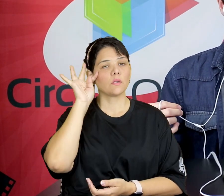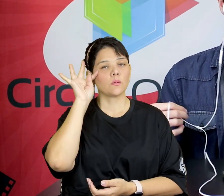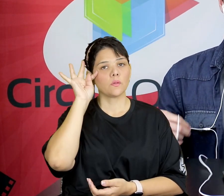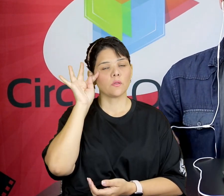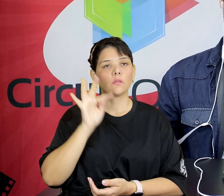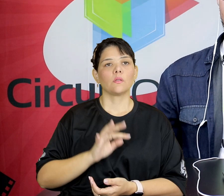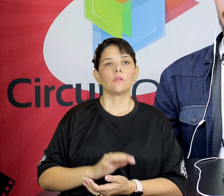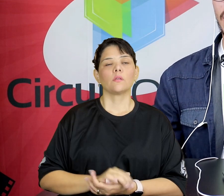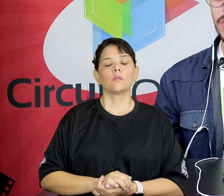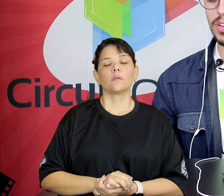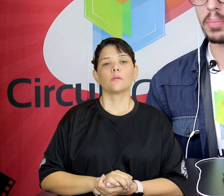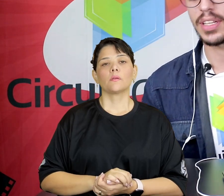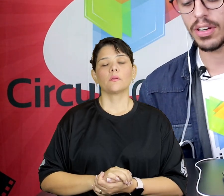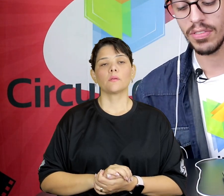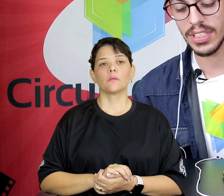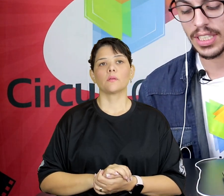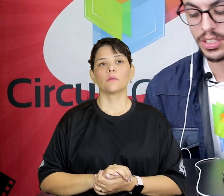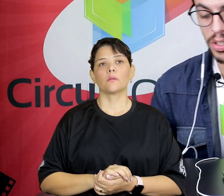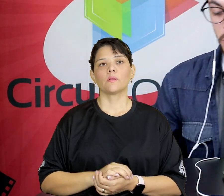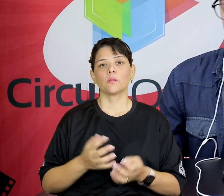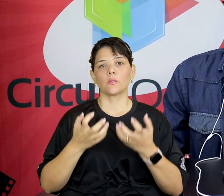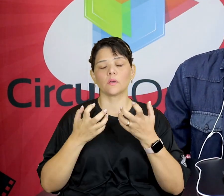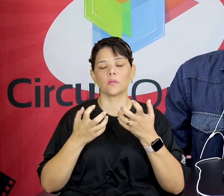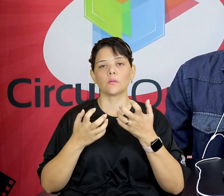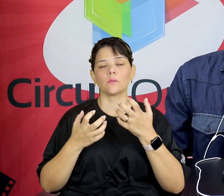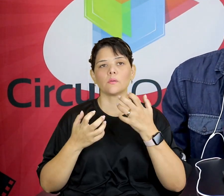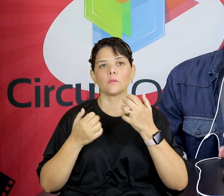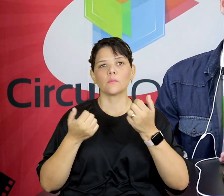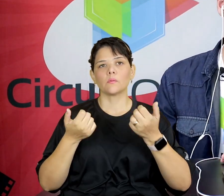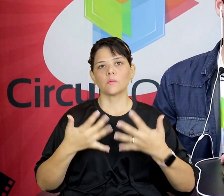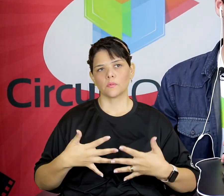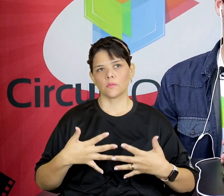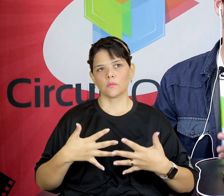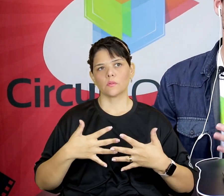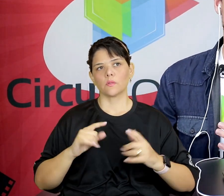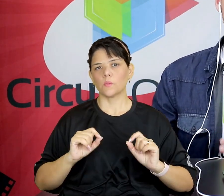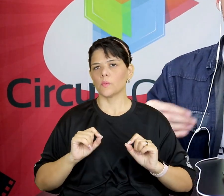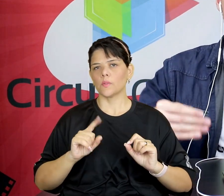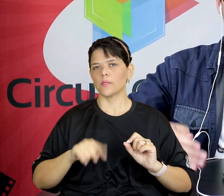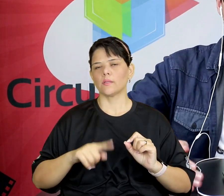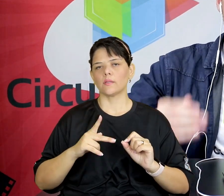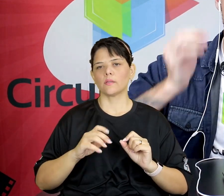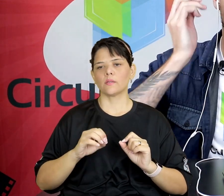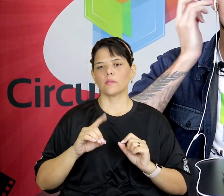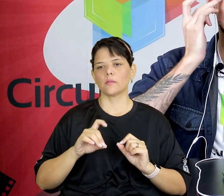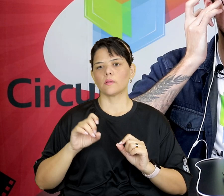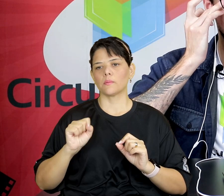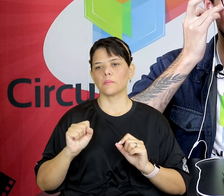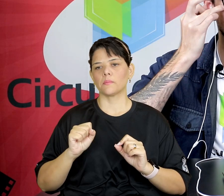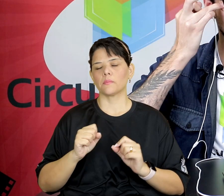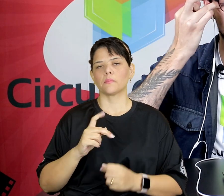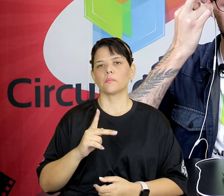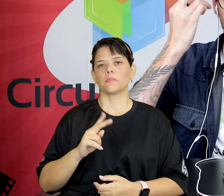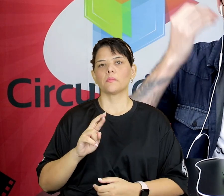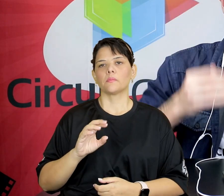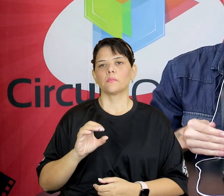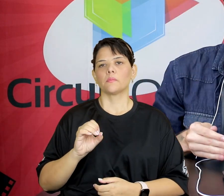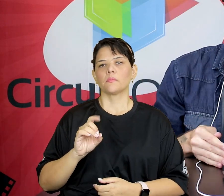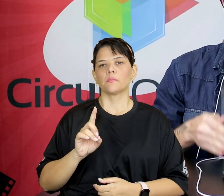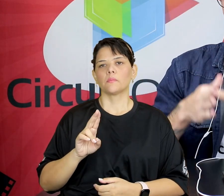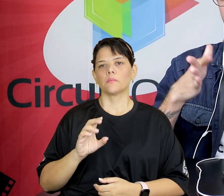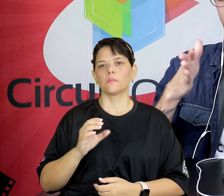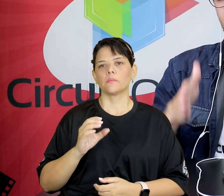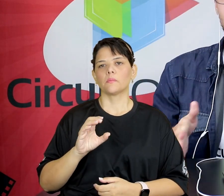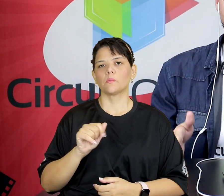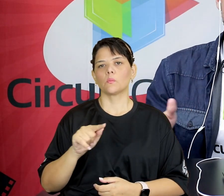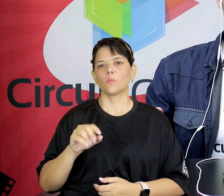conteúdo prático, eu vou debater com vocês sobre o que é a pós-produção. A pós-produção começa a partir do